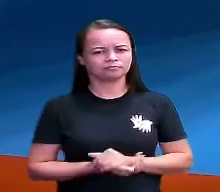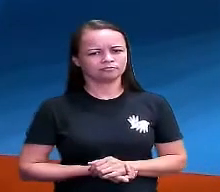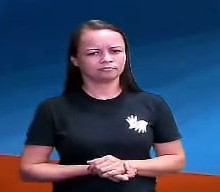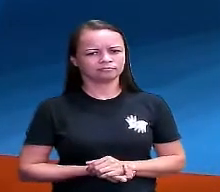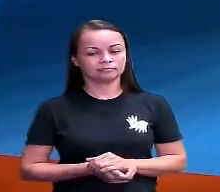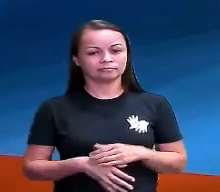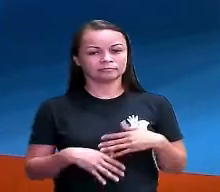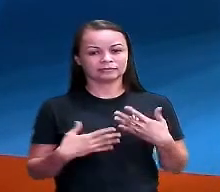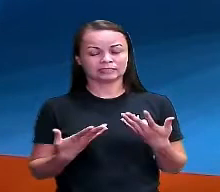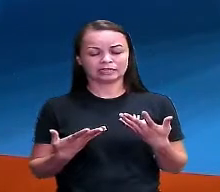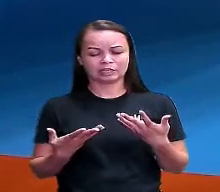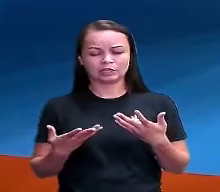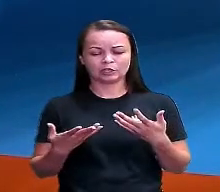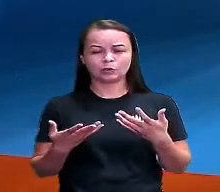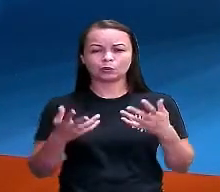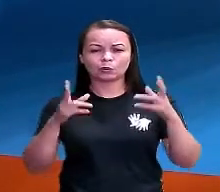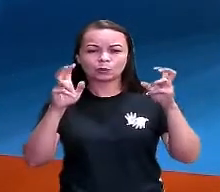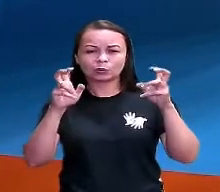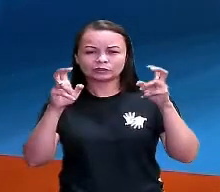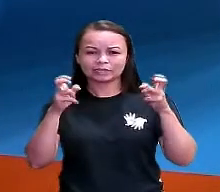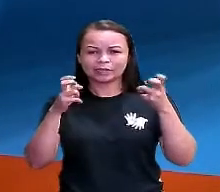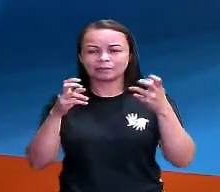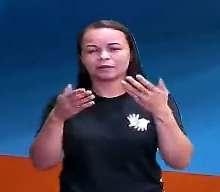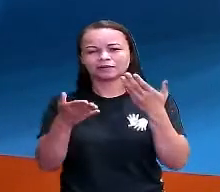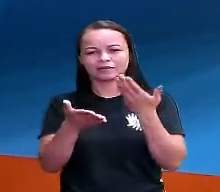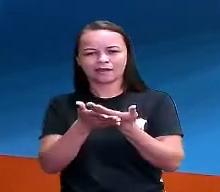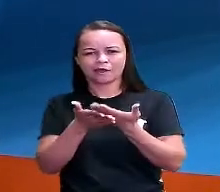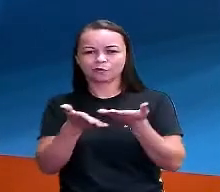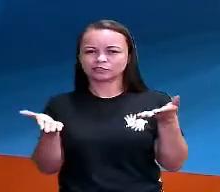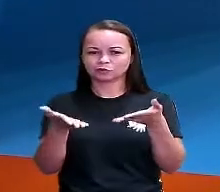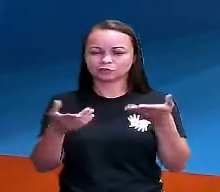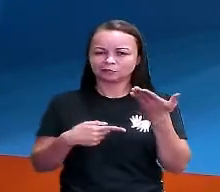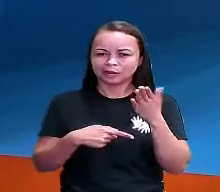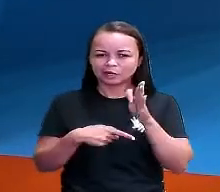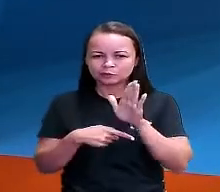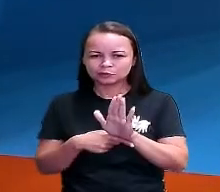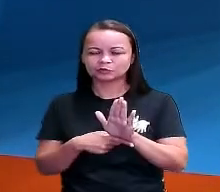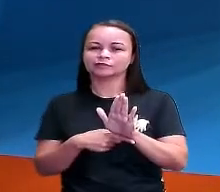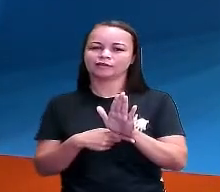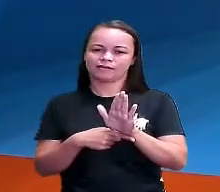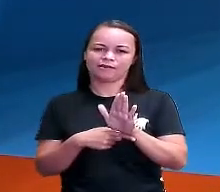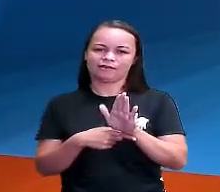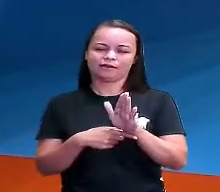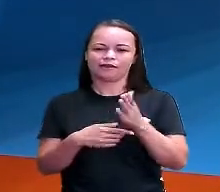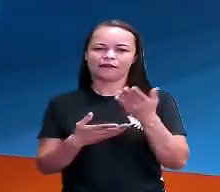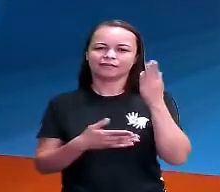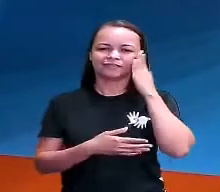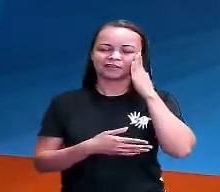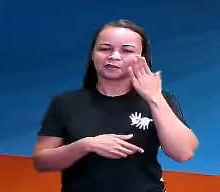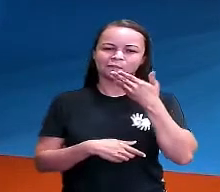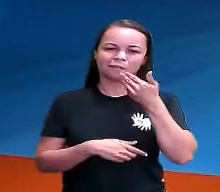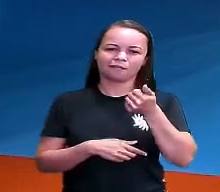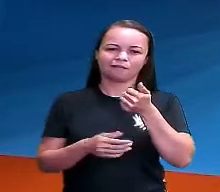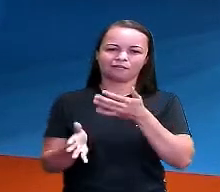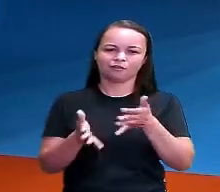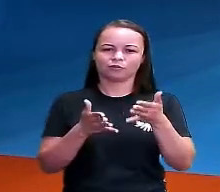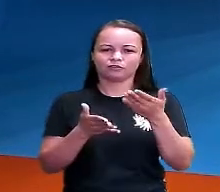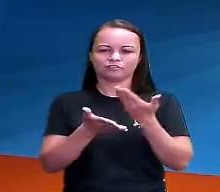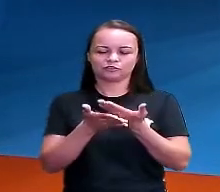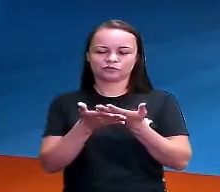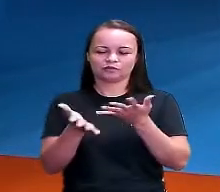é o tema da nossa aula de hoje? Para ajudar a entender um pouquinho do que é que a gente vai conversar hoje. Adição